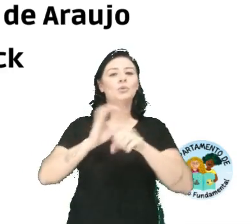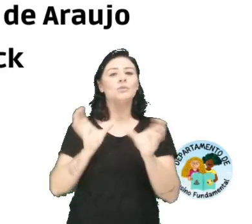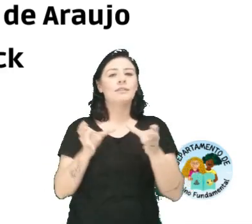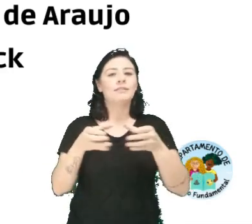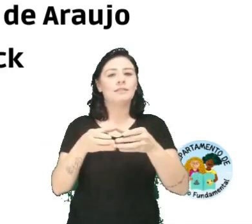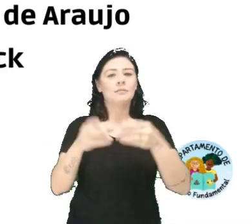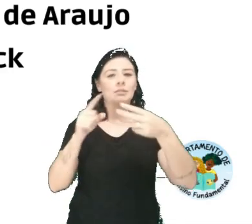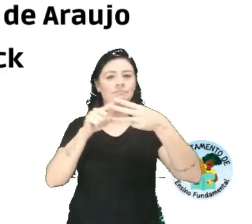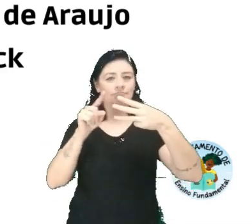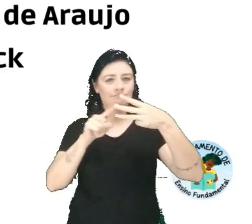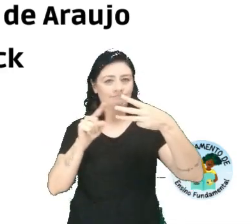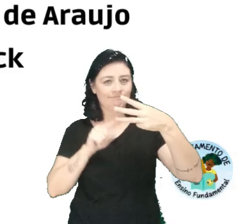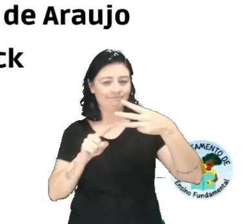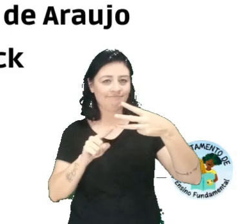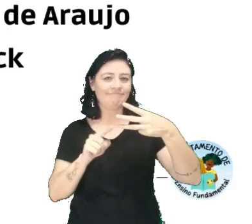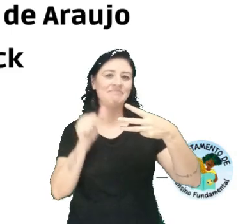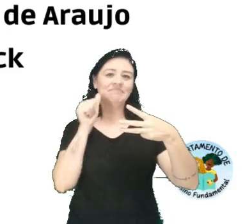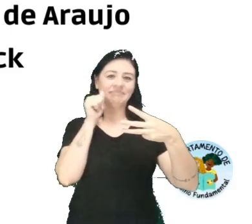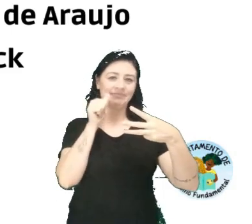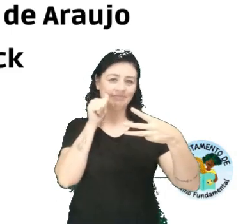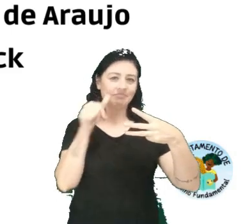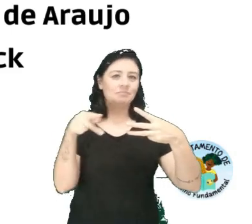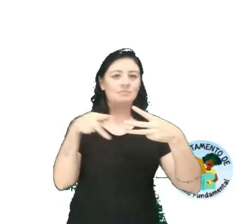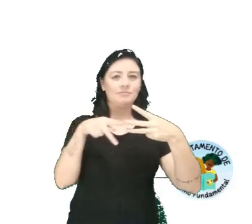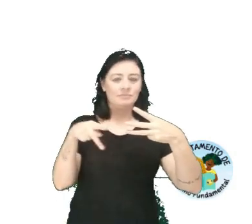pela Giovana, Marilete e eu, Sara.